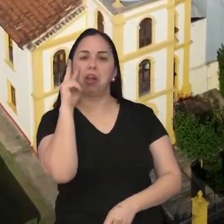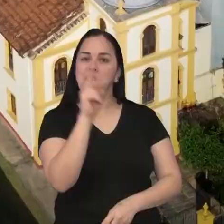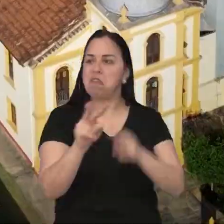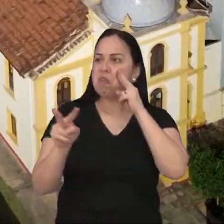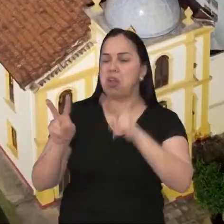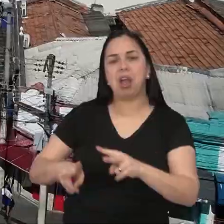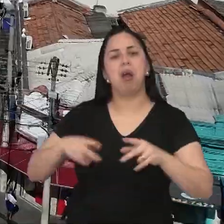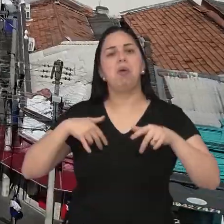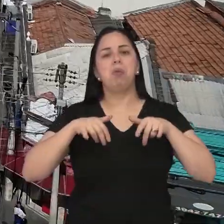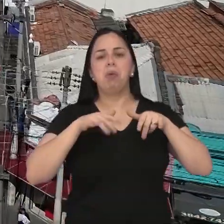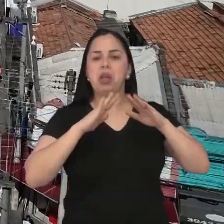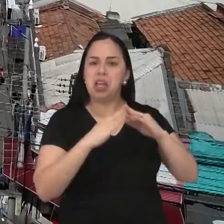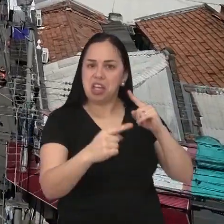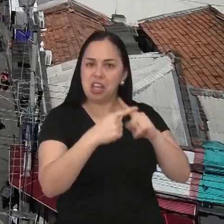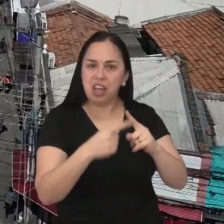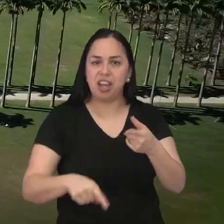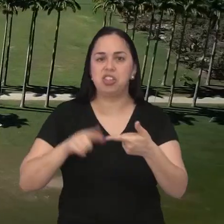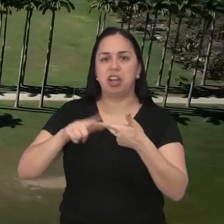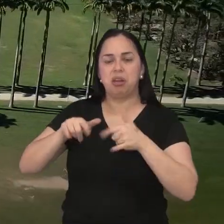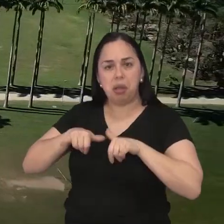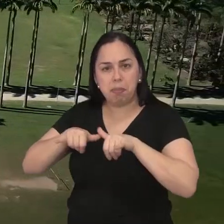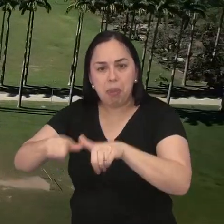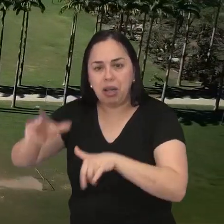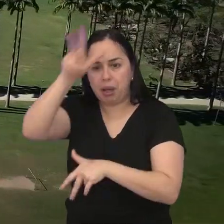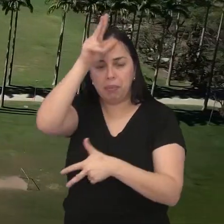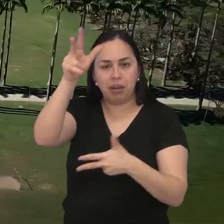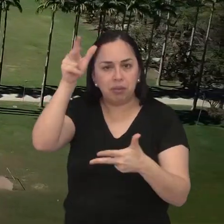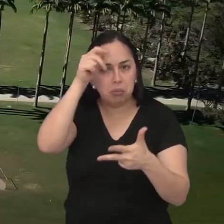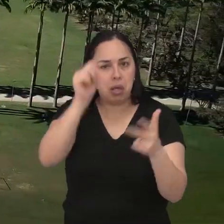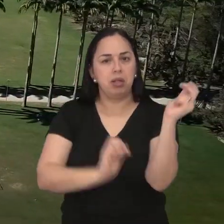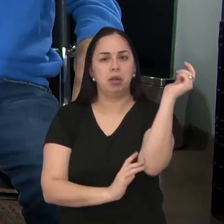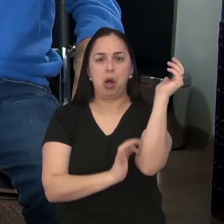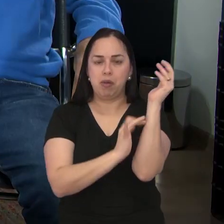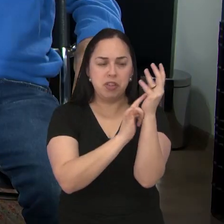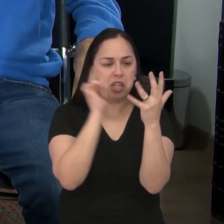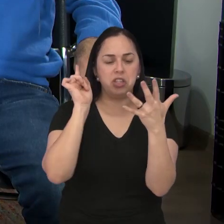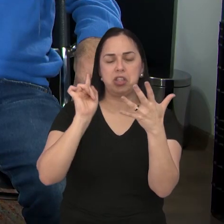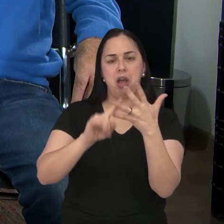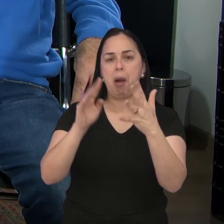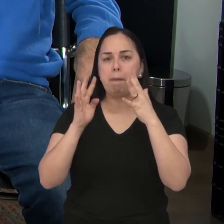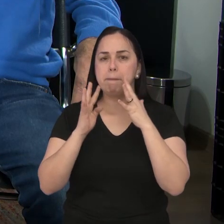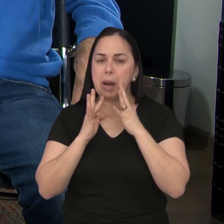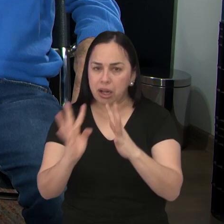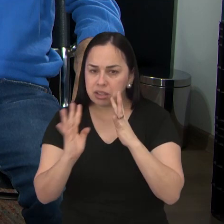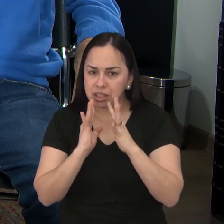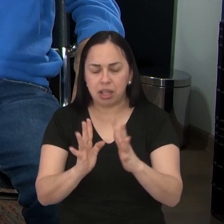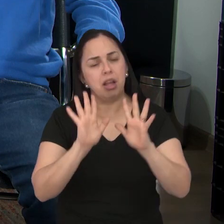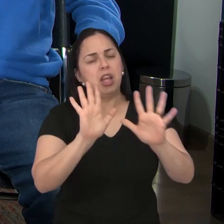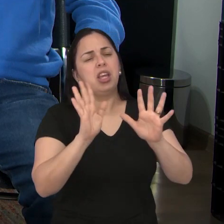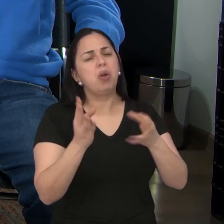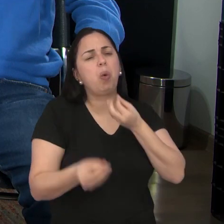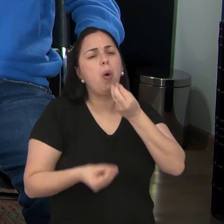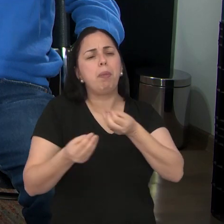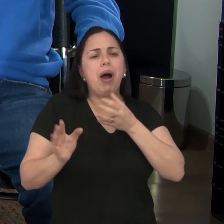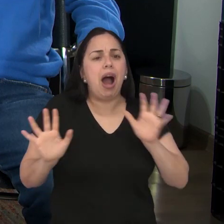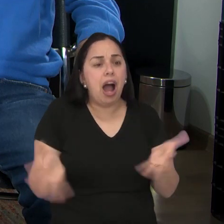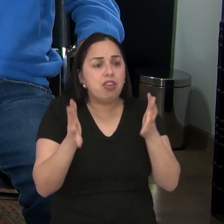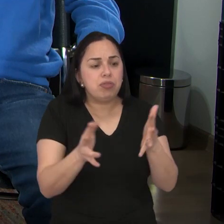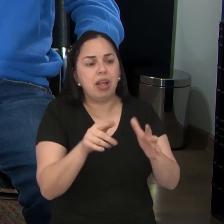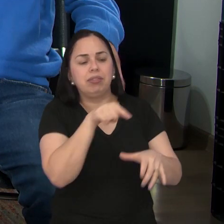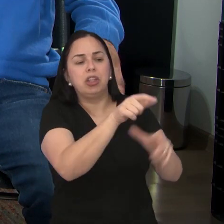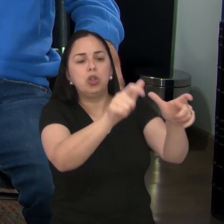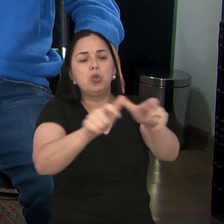como igrejas, mercado municipal, Parque da Cidade, Parque Vicentina Aranha. Como que a gente pode incentivar a população a